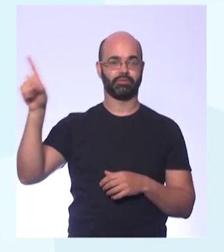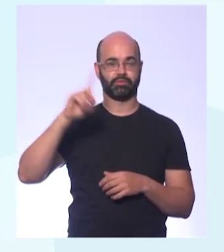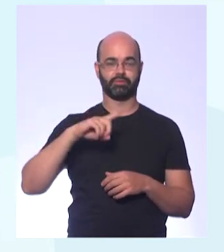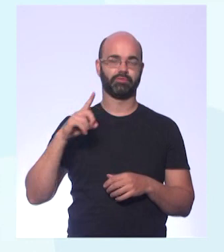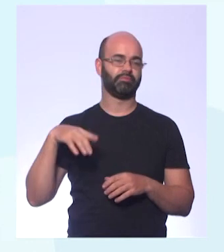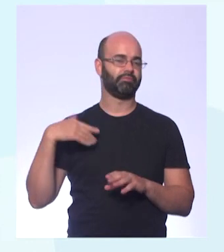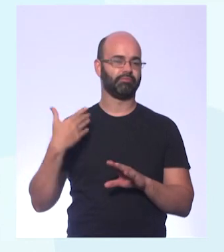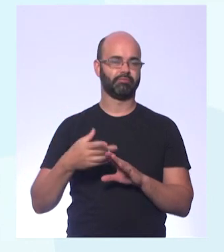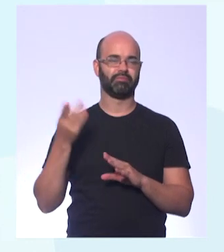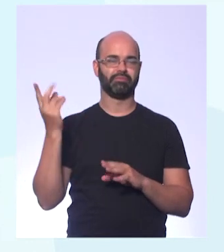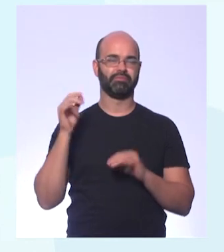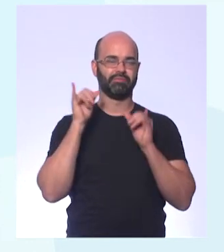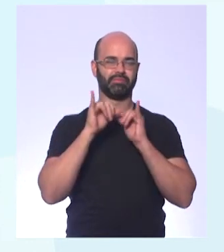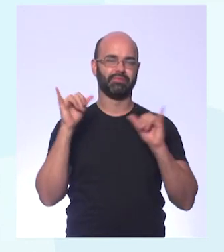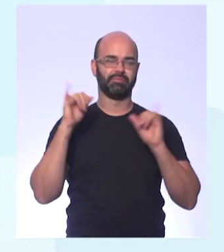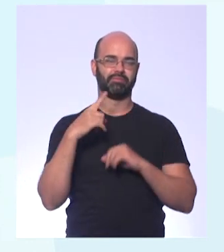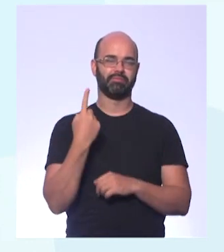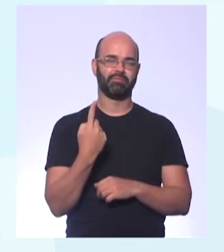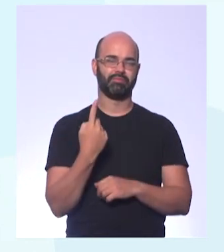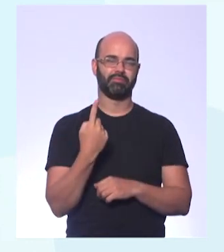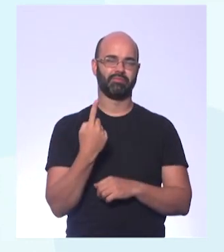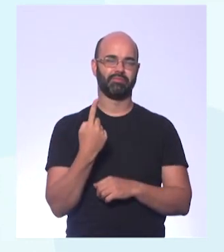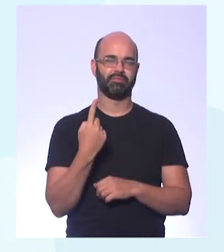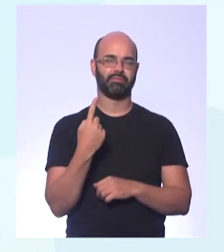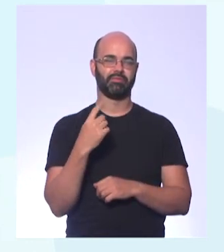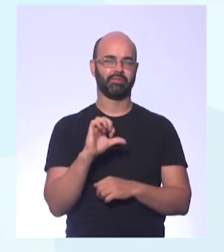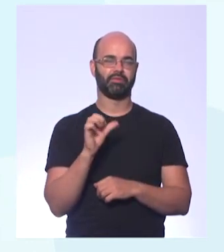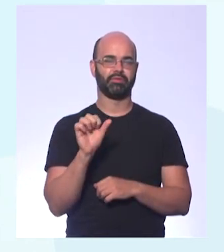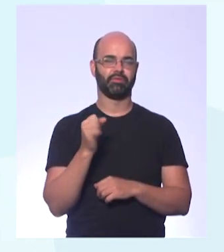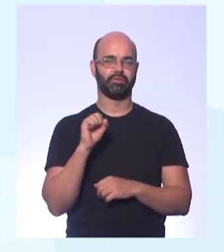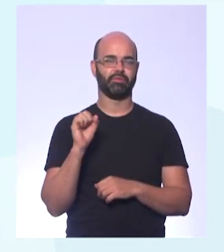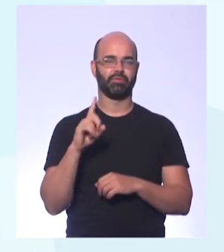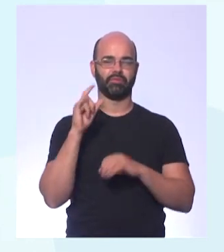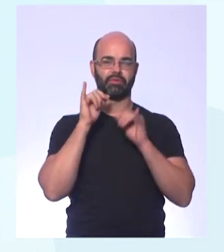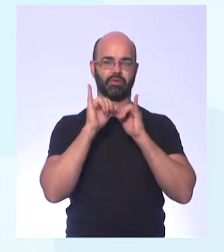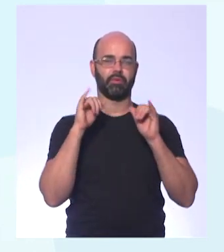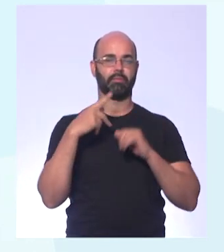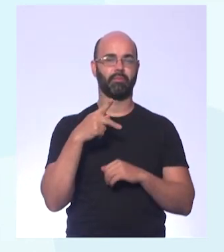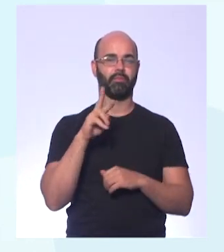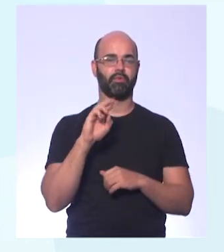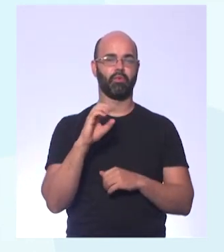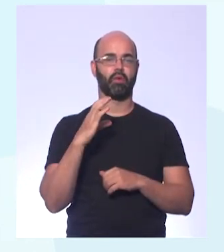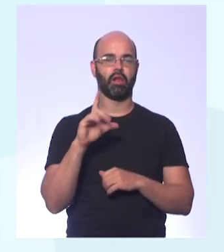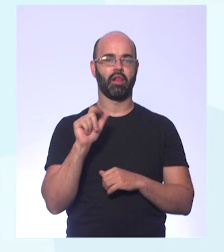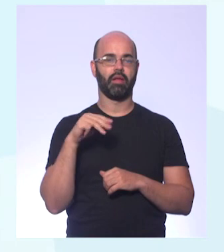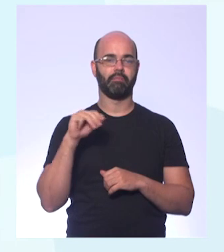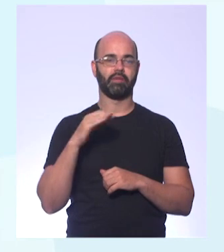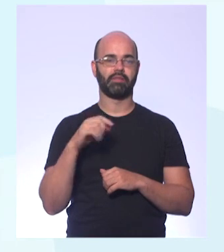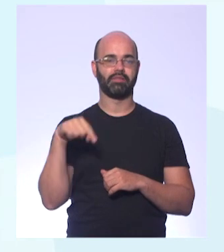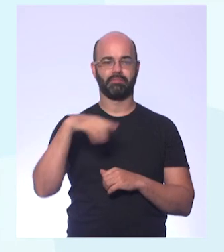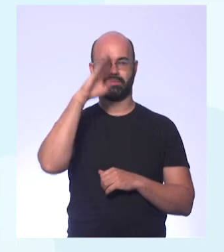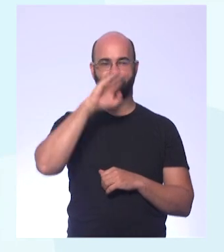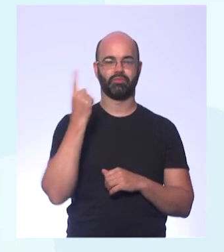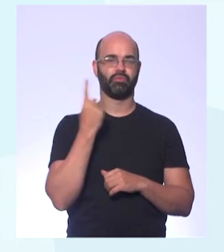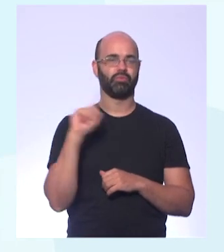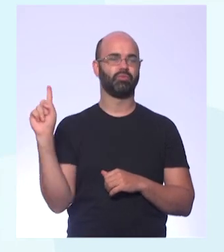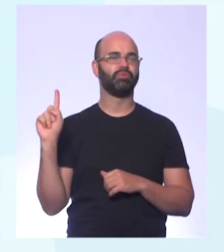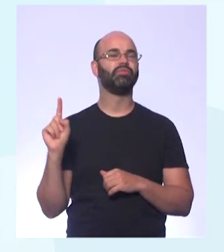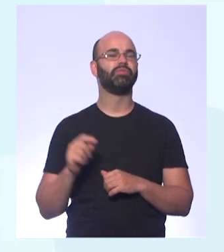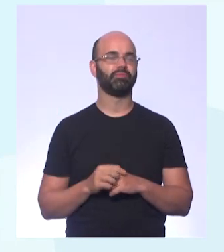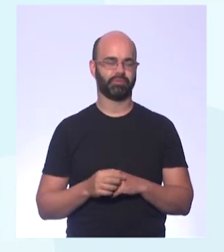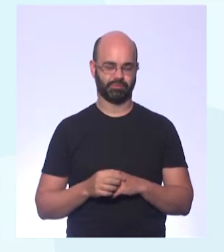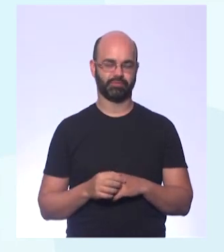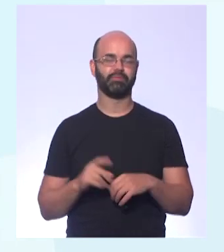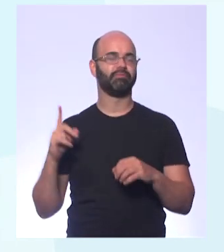desde a proclamação de 1988, que foi a última proclamação que nós tivemos aqui no Brasil, né? Então